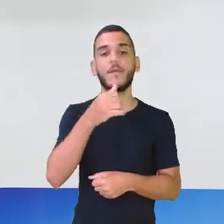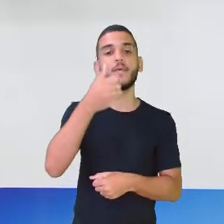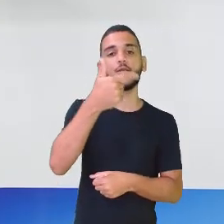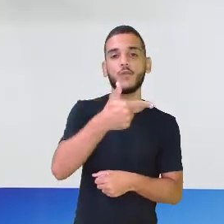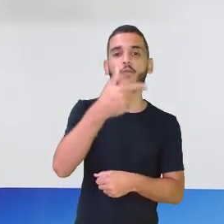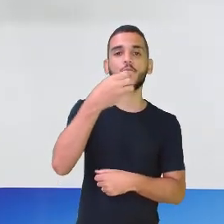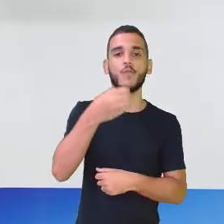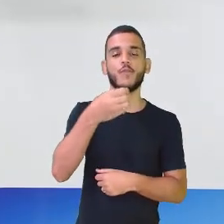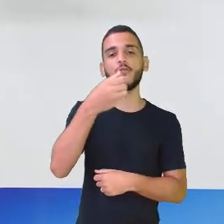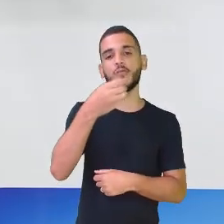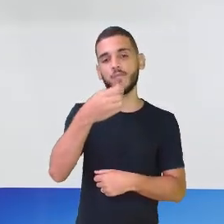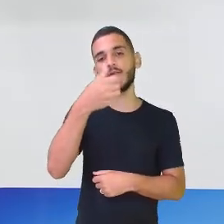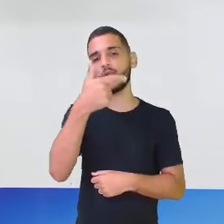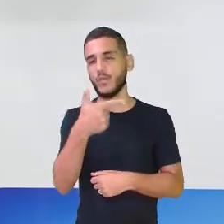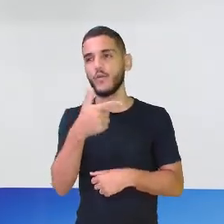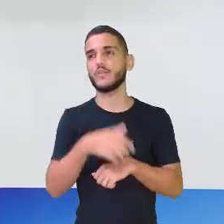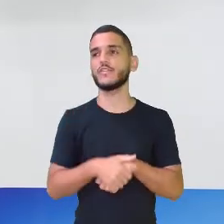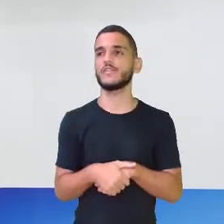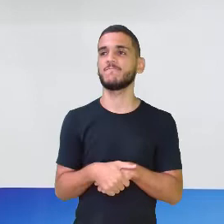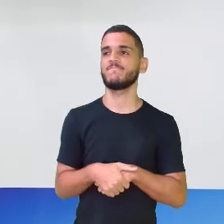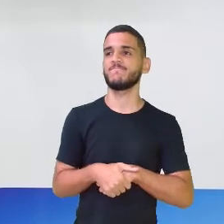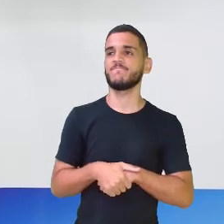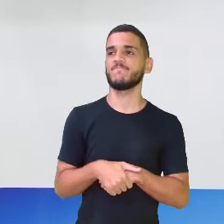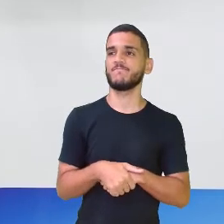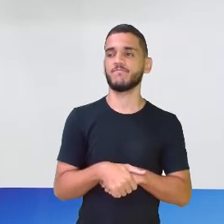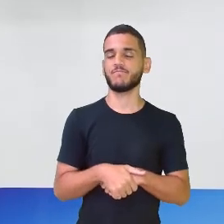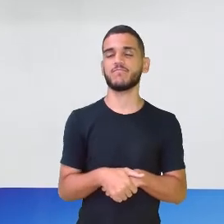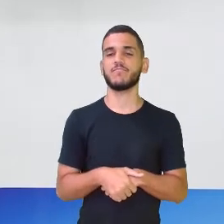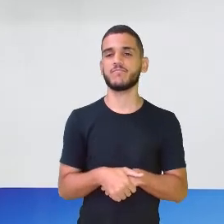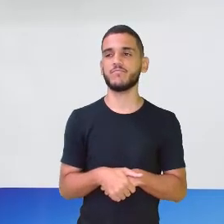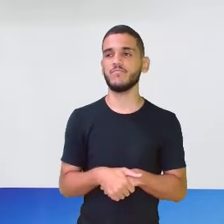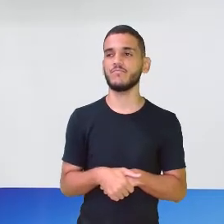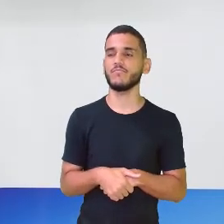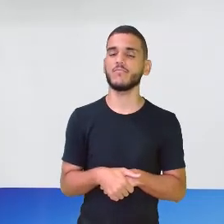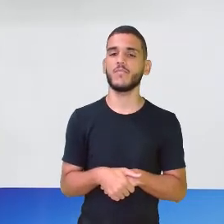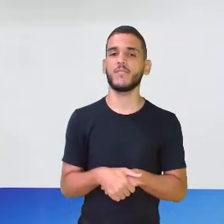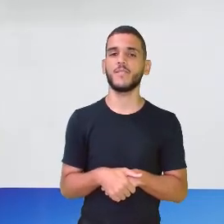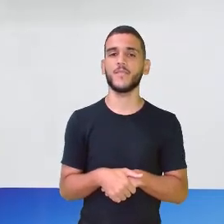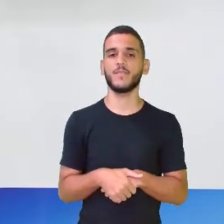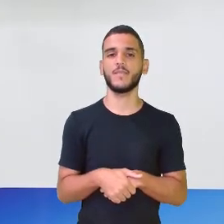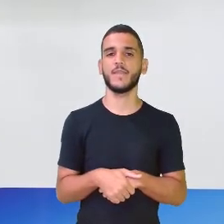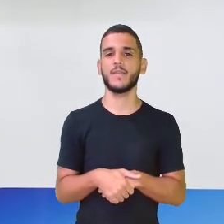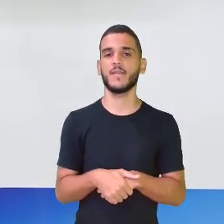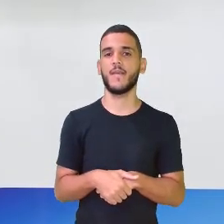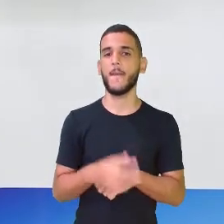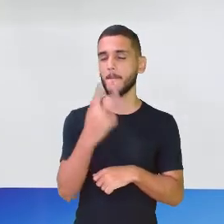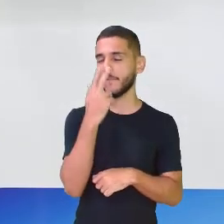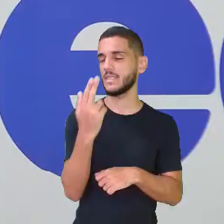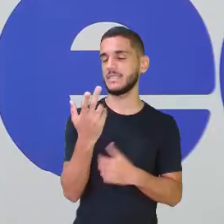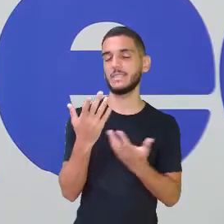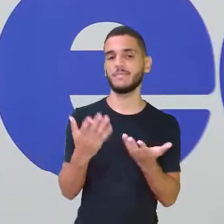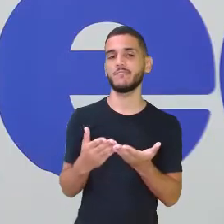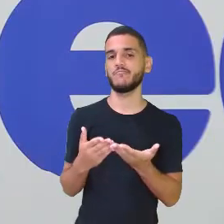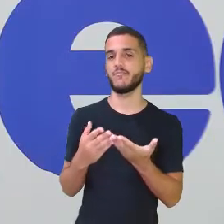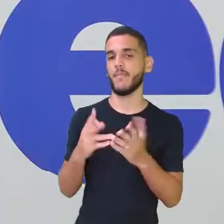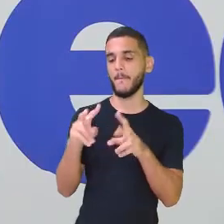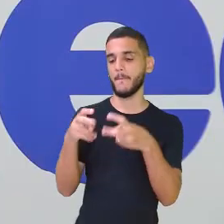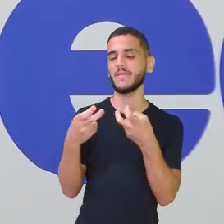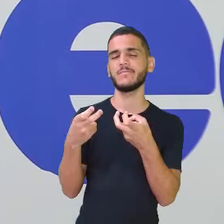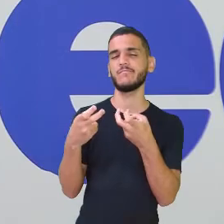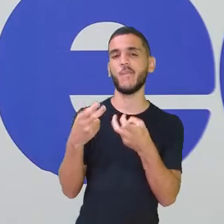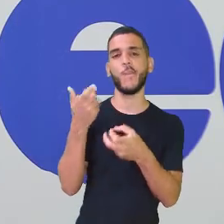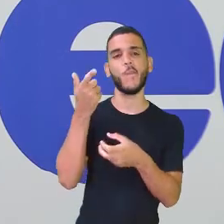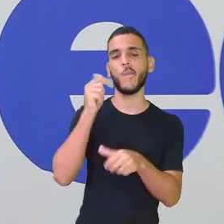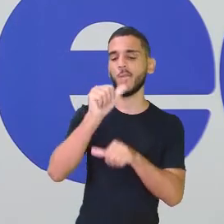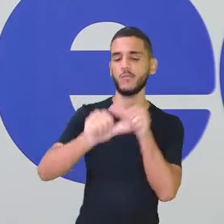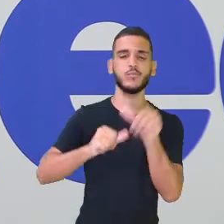nessa cidade. Já viu esse videozinho, professora Kedma, da evolução da cidade do Rio de Janeiro? Não. Bem interessante